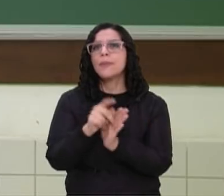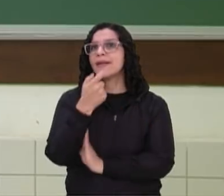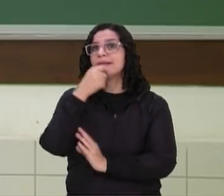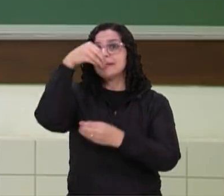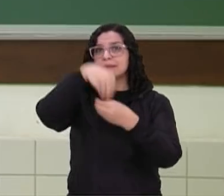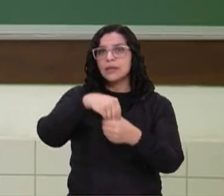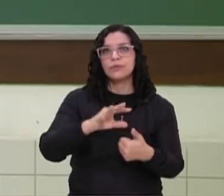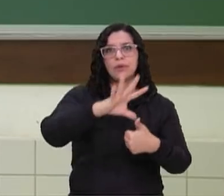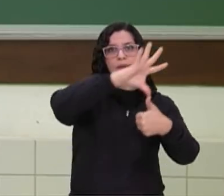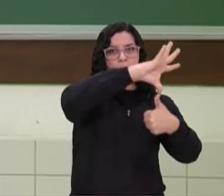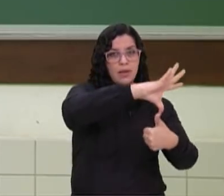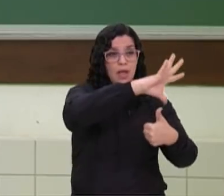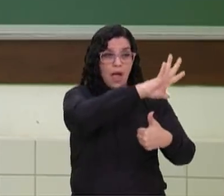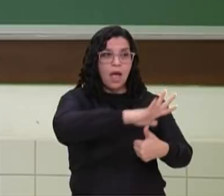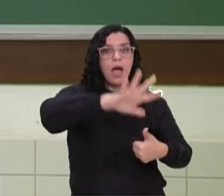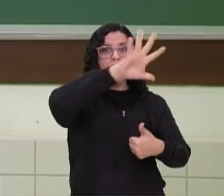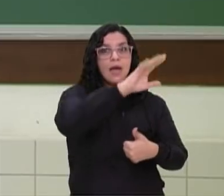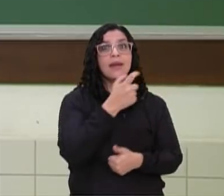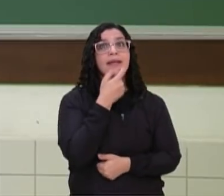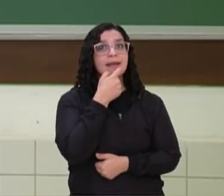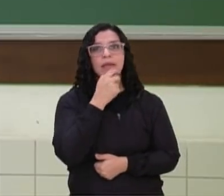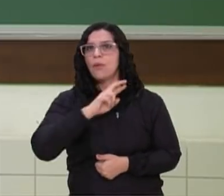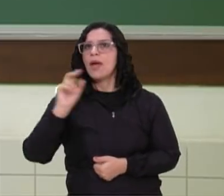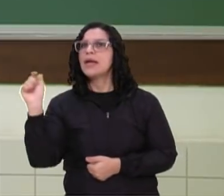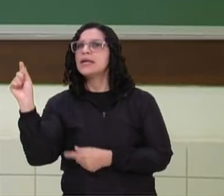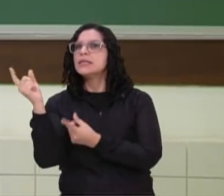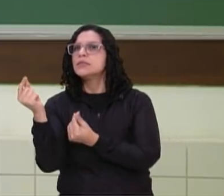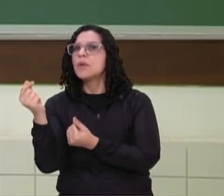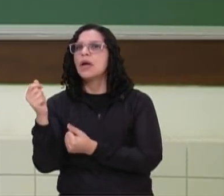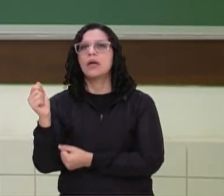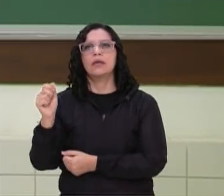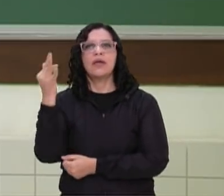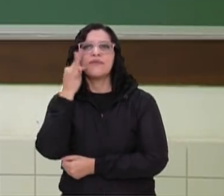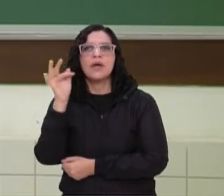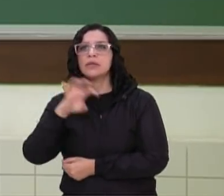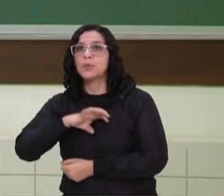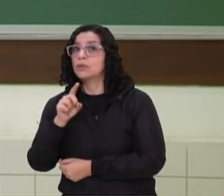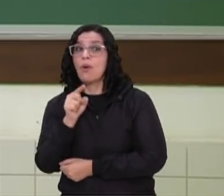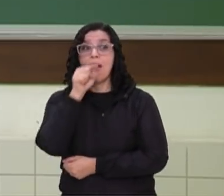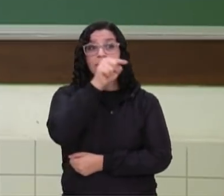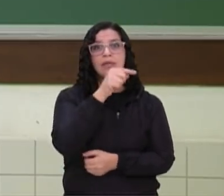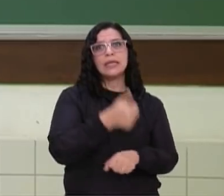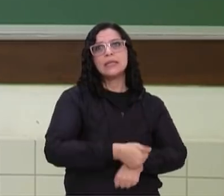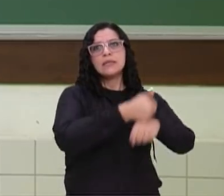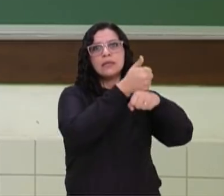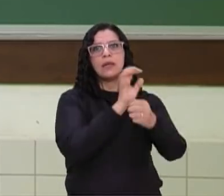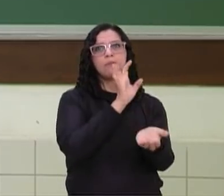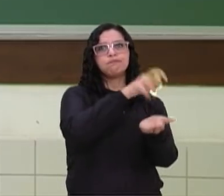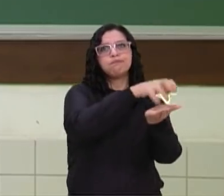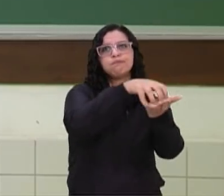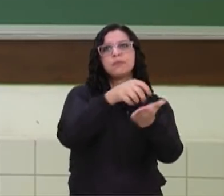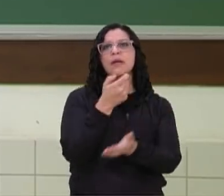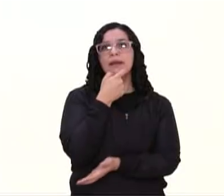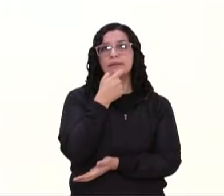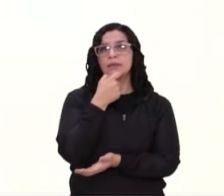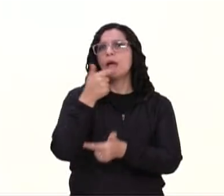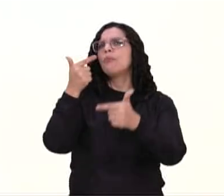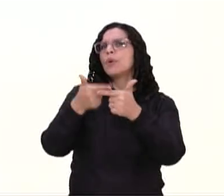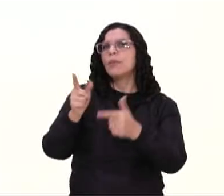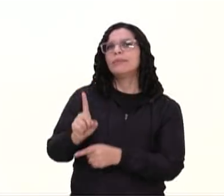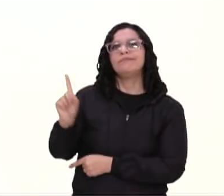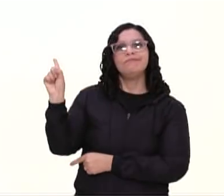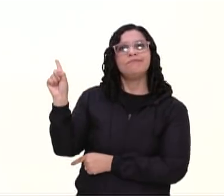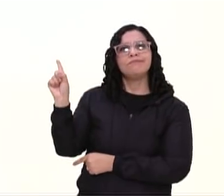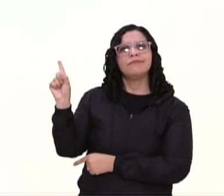Esse território foi colonizado pela Inglaterra, não pela Espanha, não pela França, não por Portugal, mas pela Inglaterra. Problematização. Essa